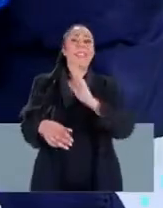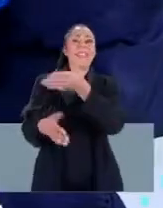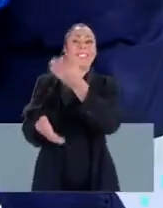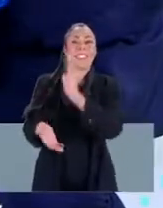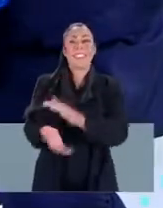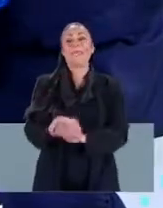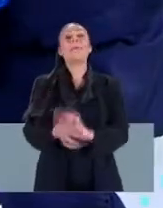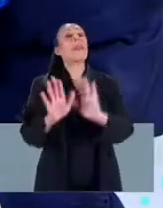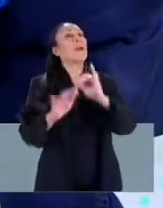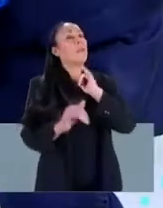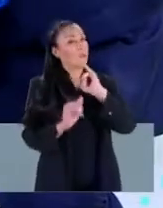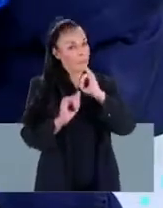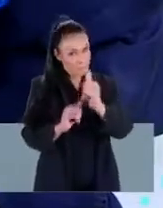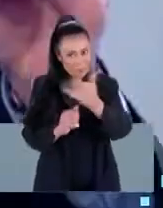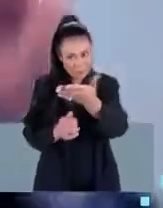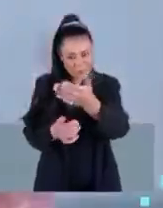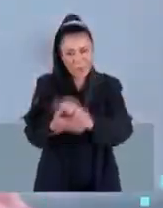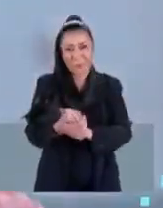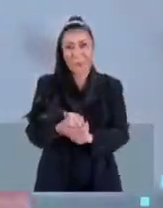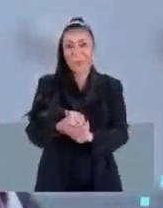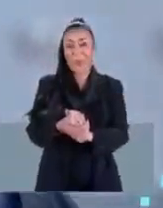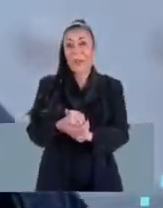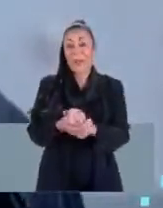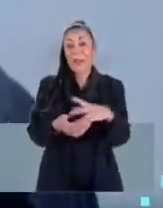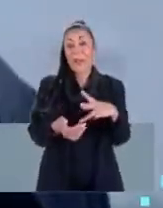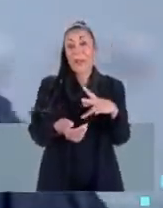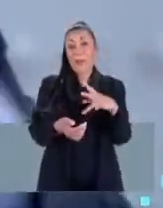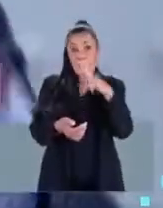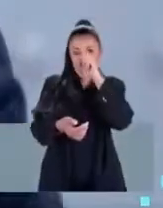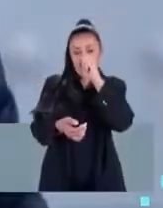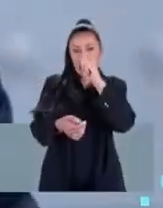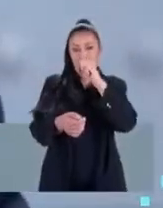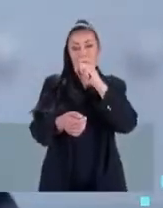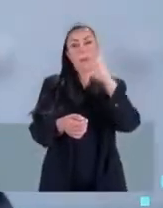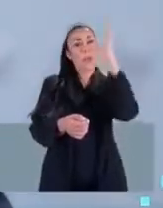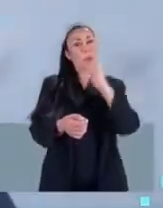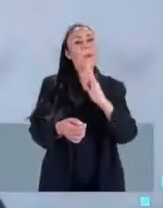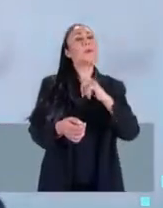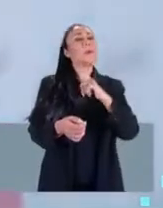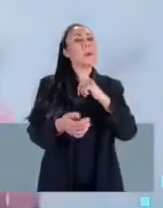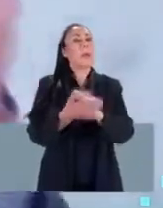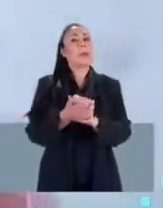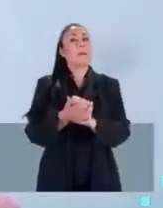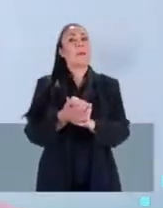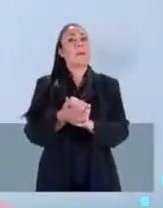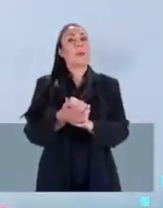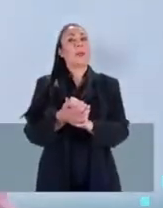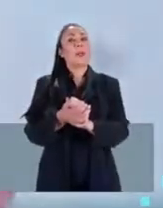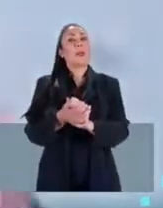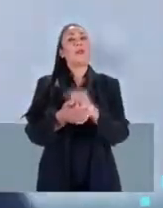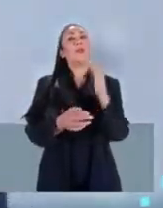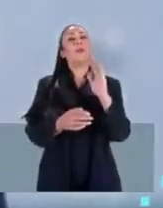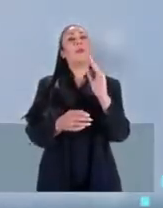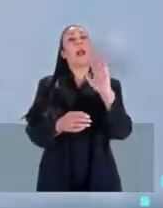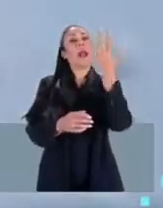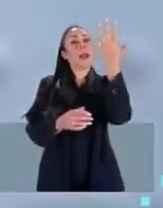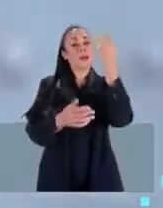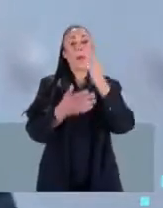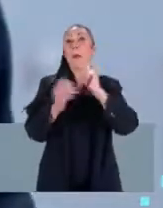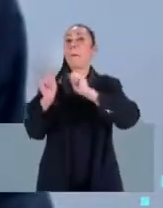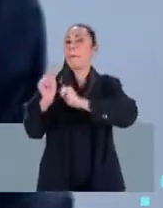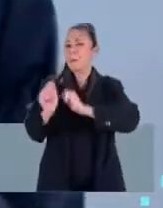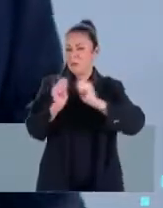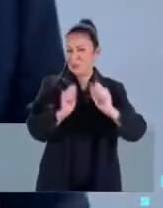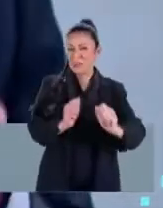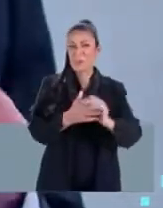Deixa eu lhe falar uma coisa. A força que esse país tem na questão do clima é tão